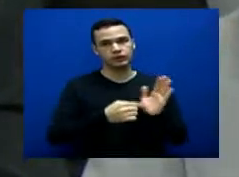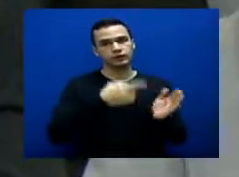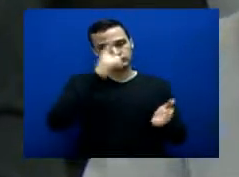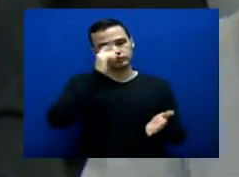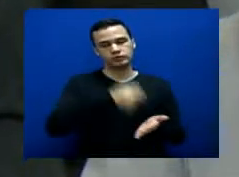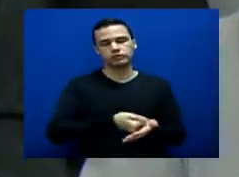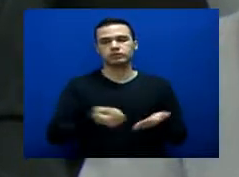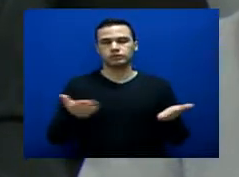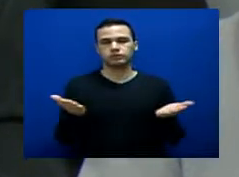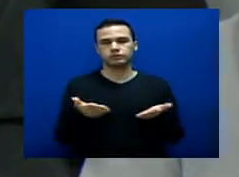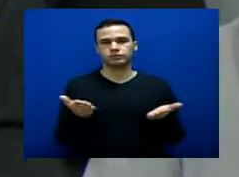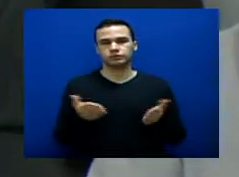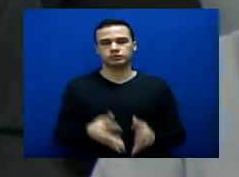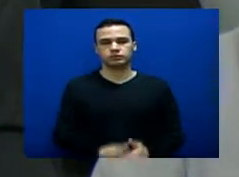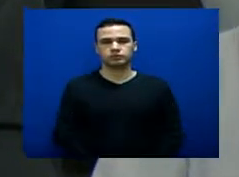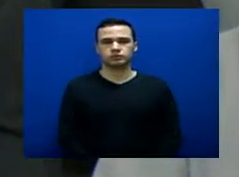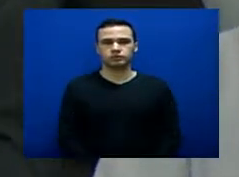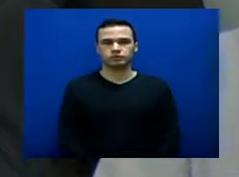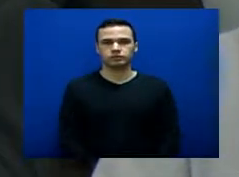votada hoje.